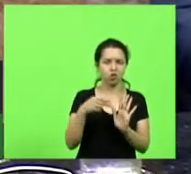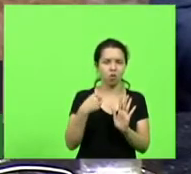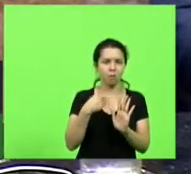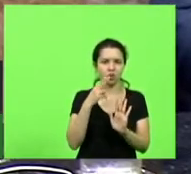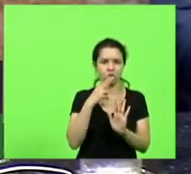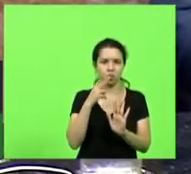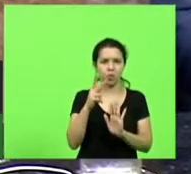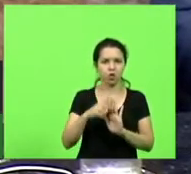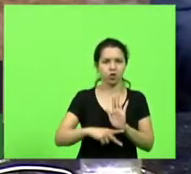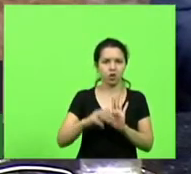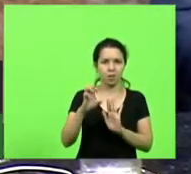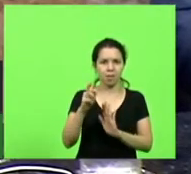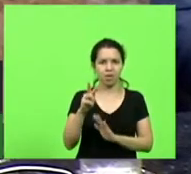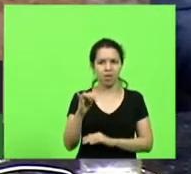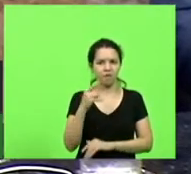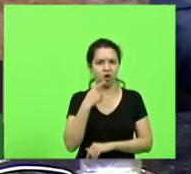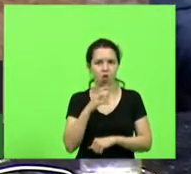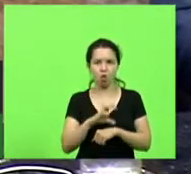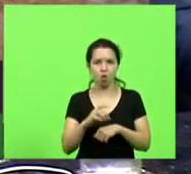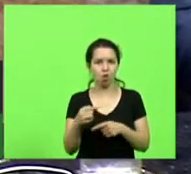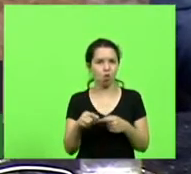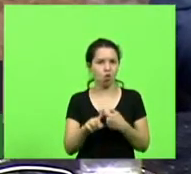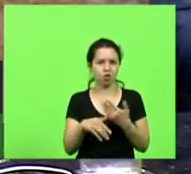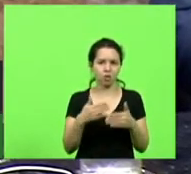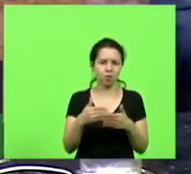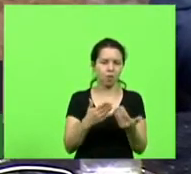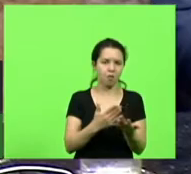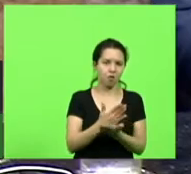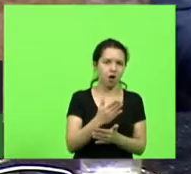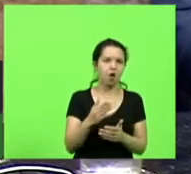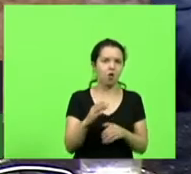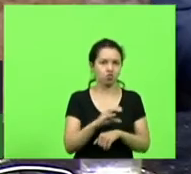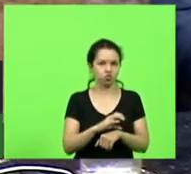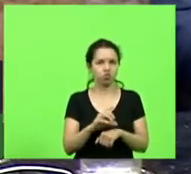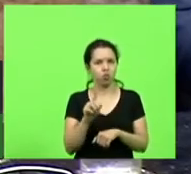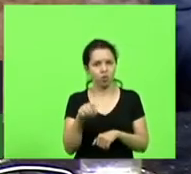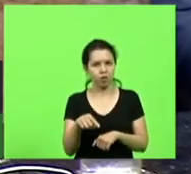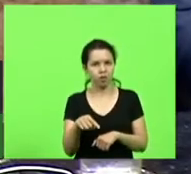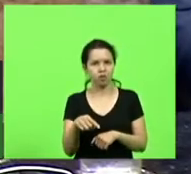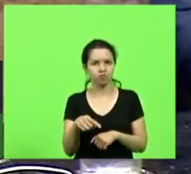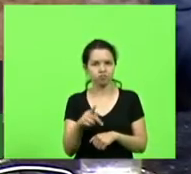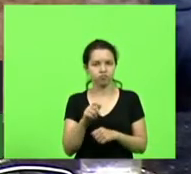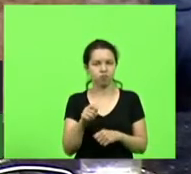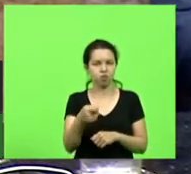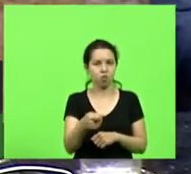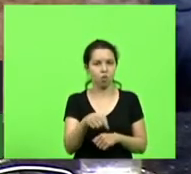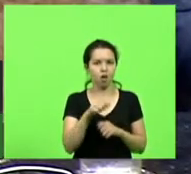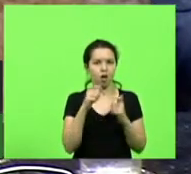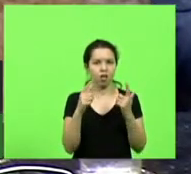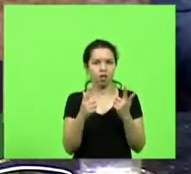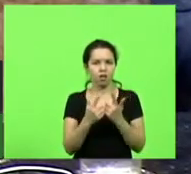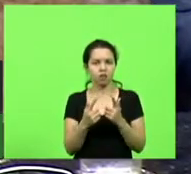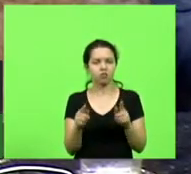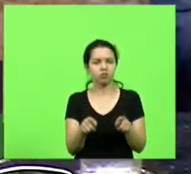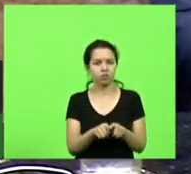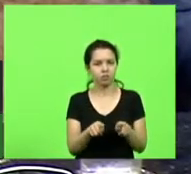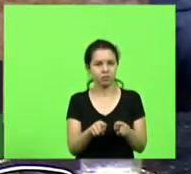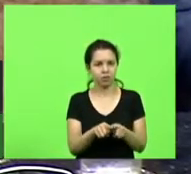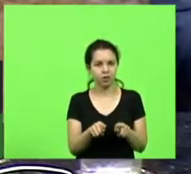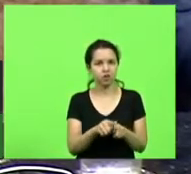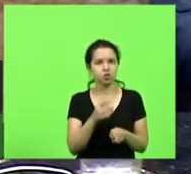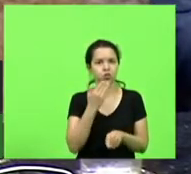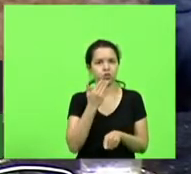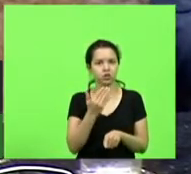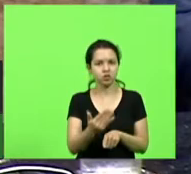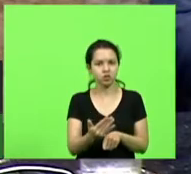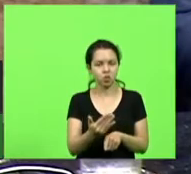era constitucional, aí foi aprovado, depois é constitucional. A Procuradoria da Casa que solicitou,